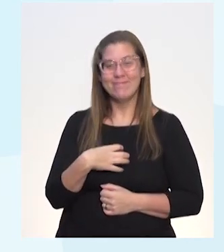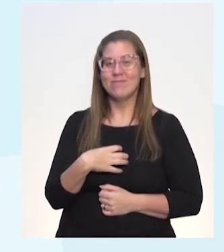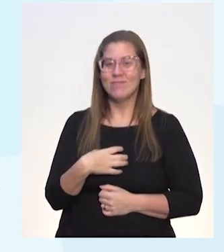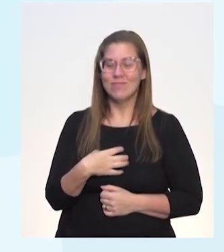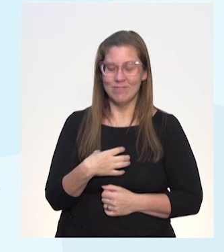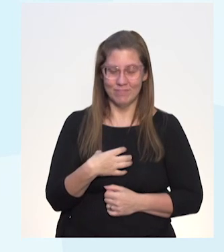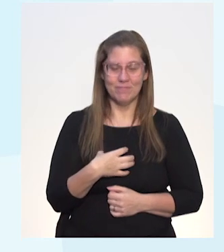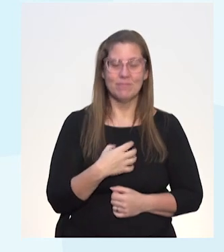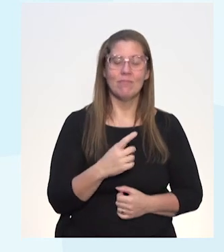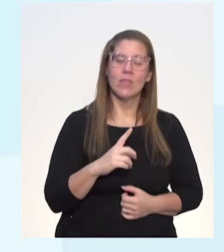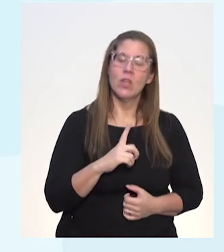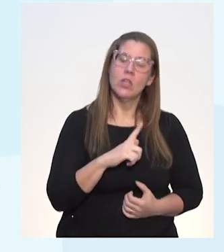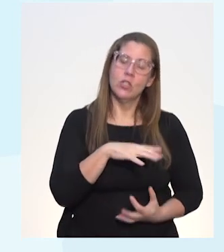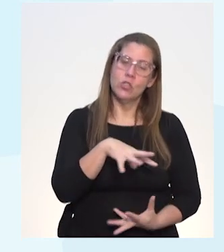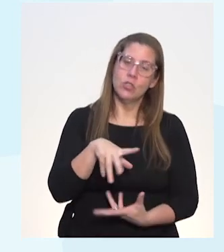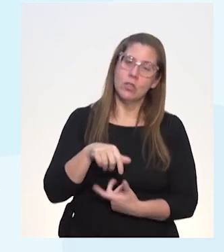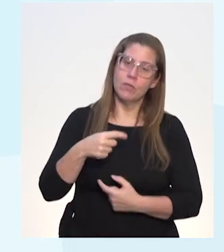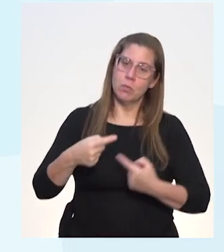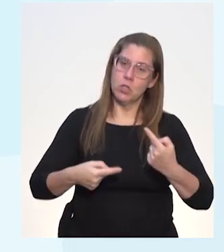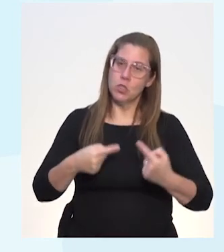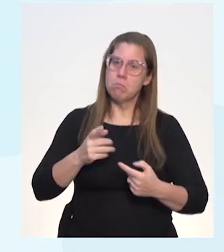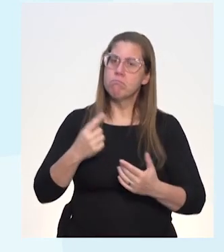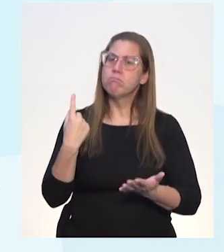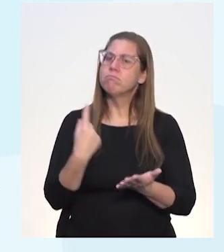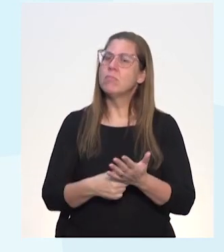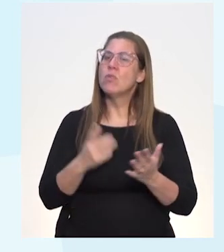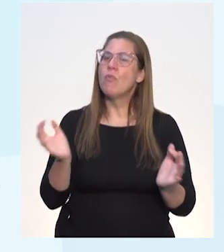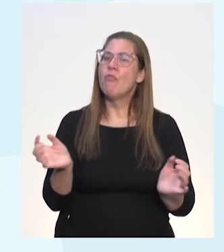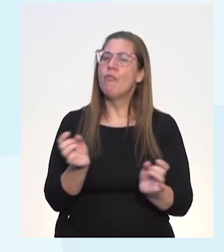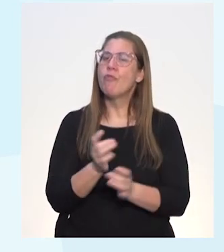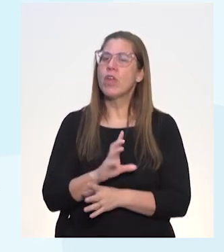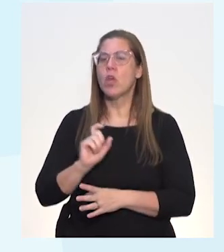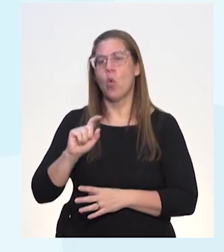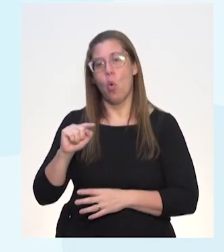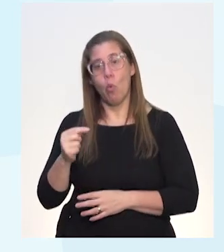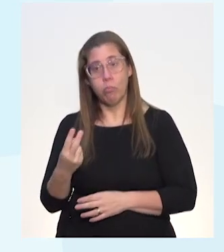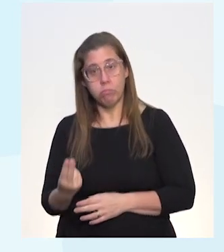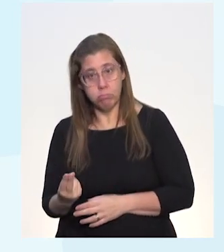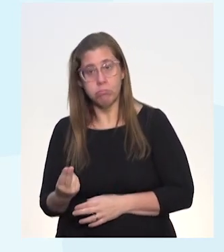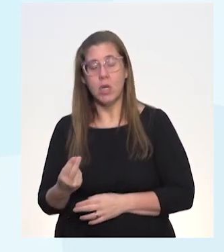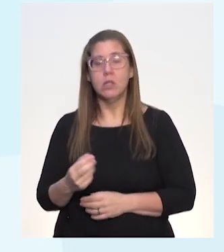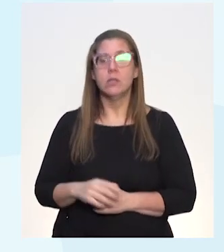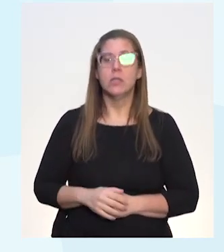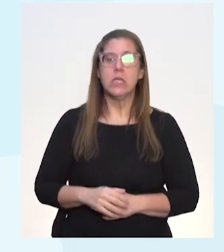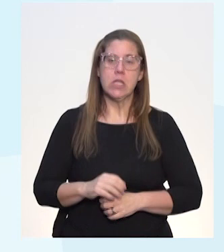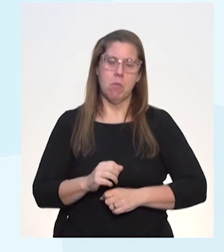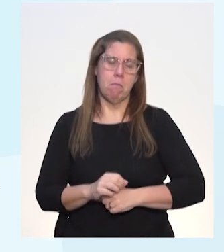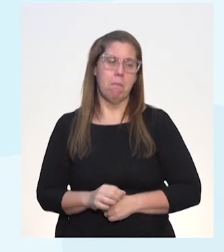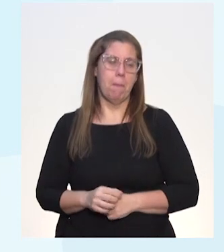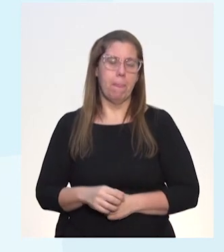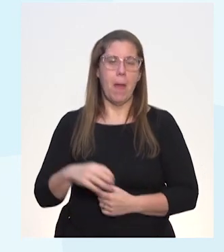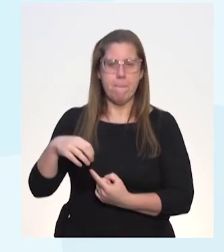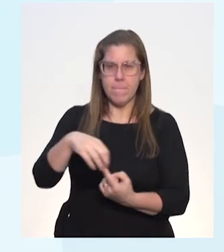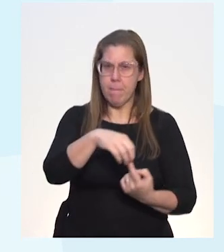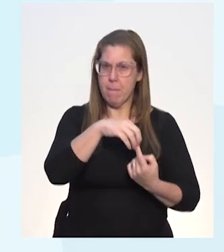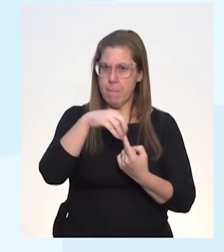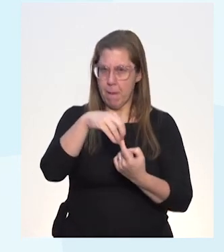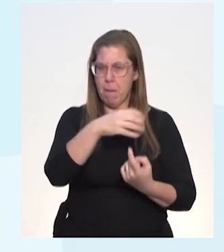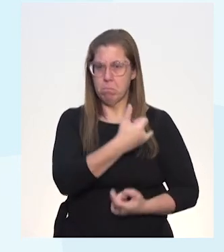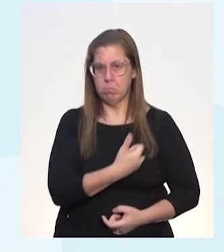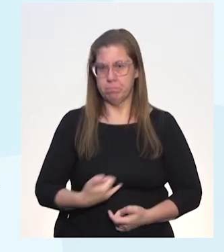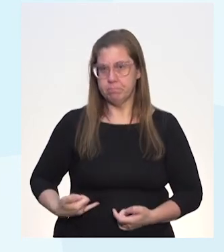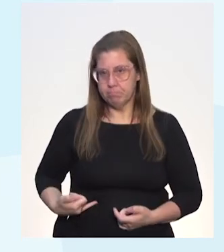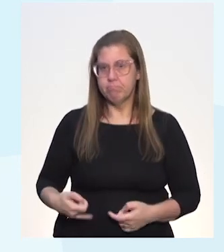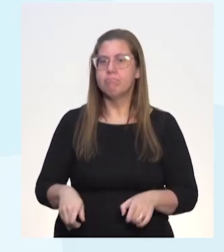geopolítica, principalmente marcado pelo fim ou pela fragmentação dos grandes impérios europeus,